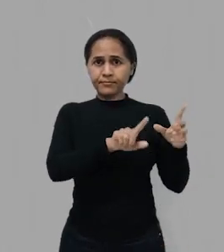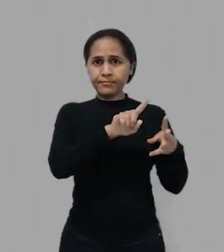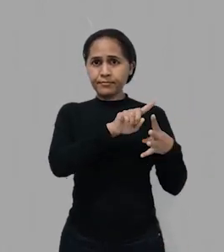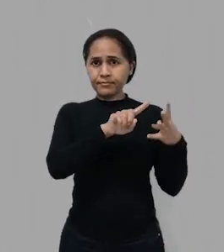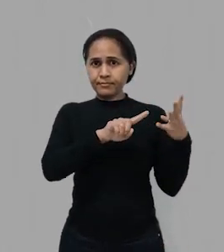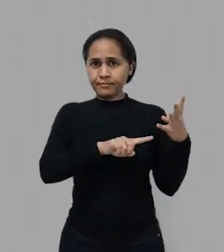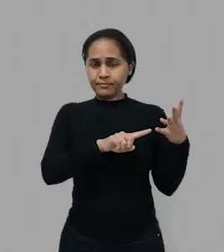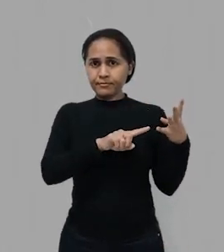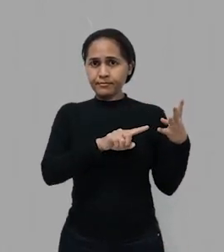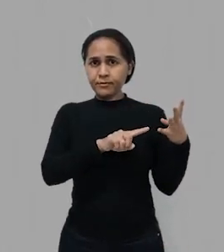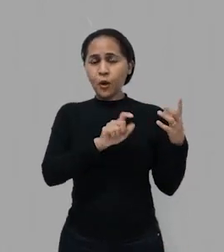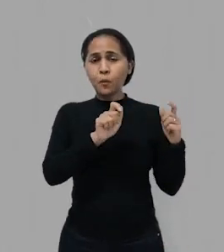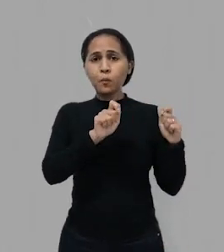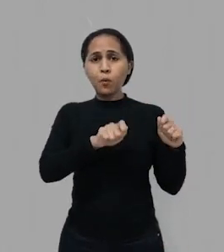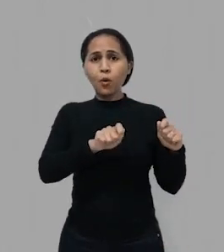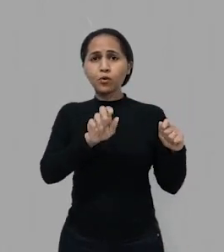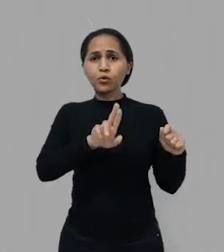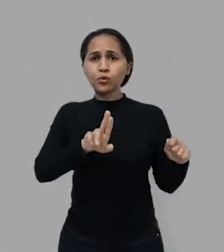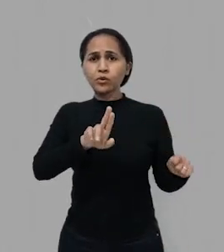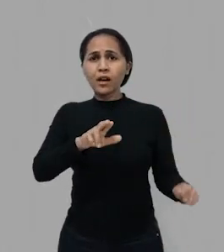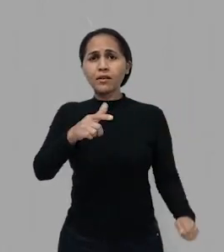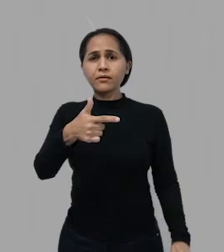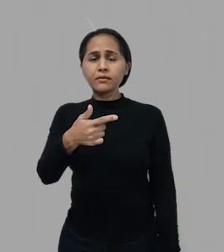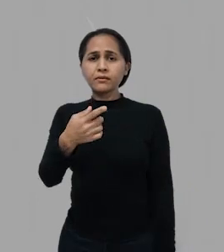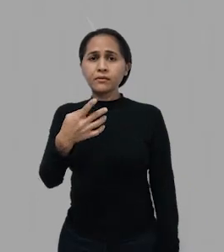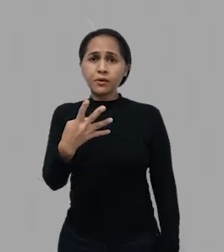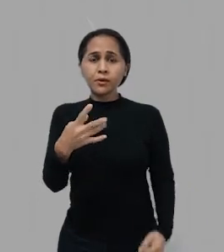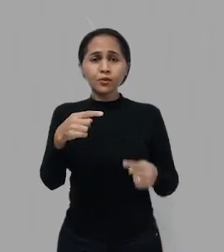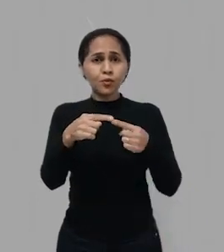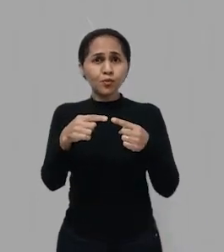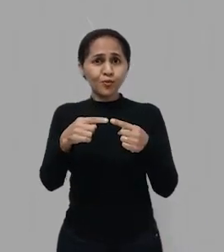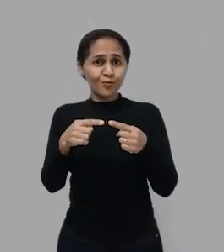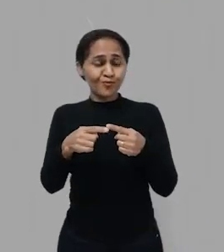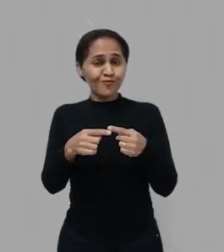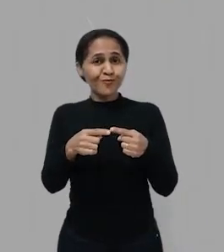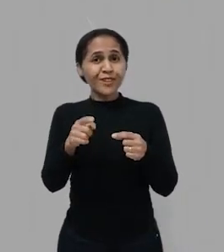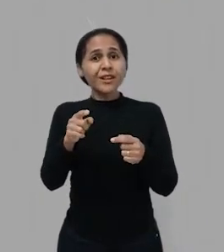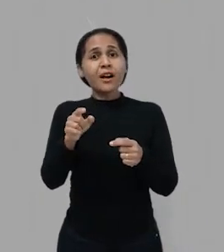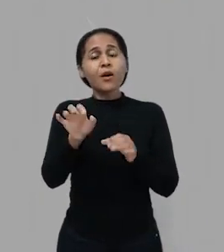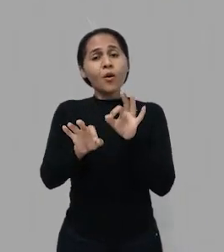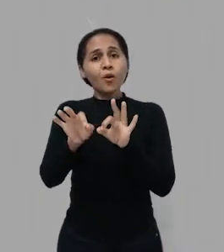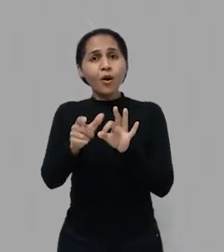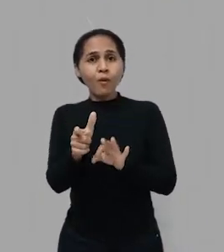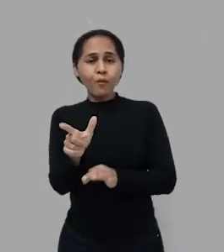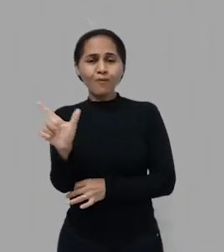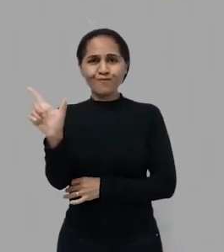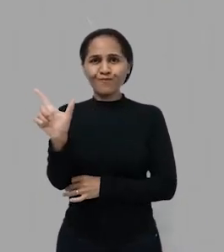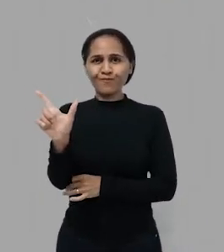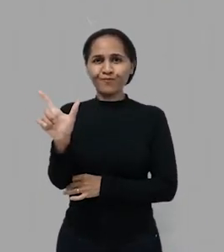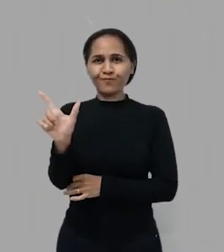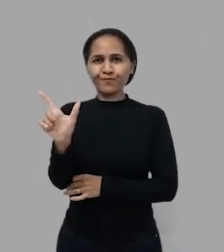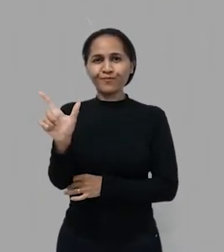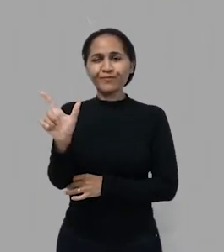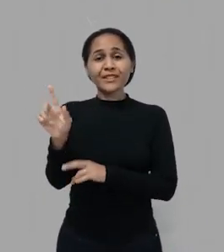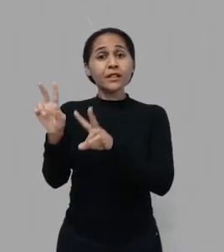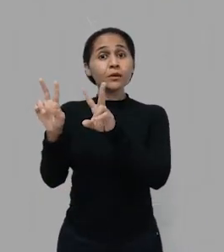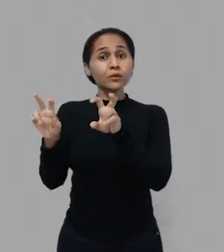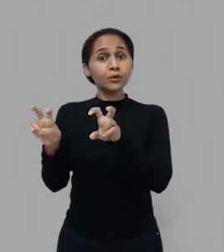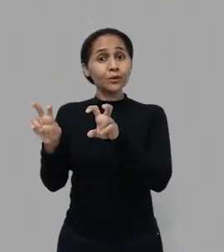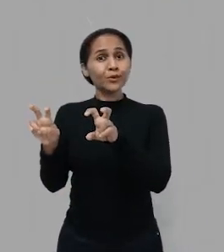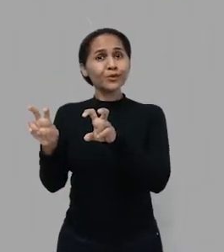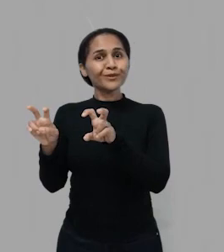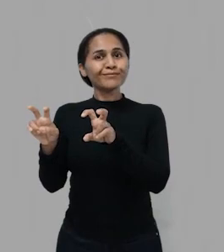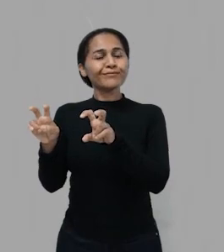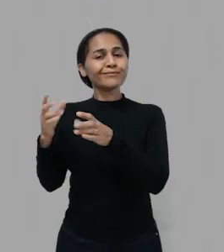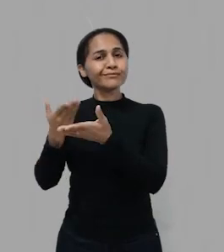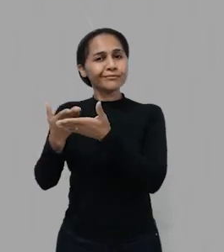letras permitem 24 combinações. E aí, combinação também é um outro assunto lá da